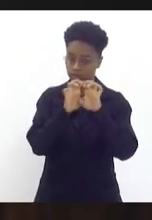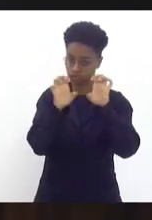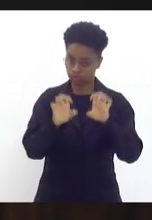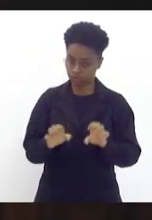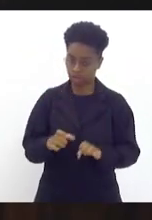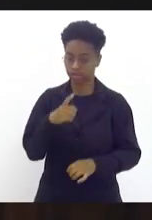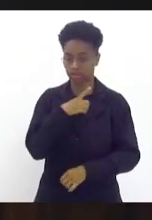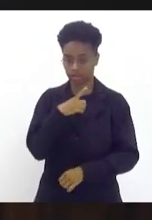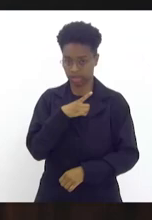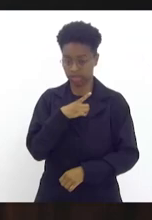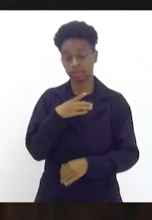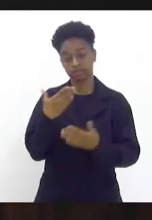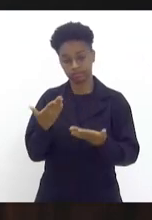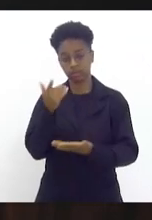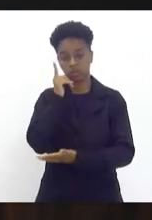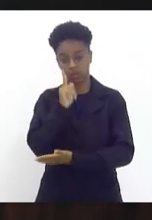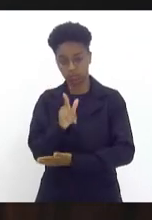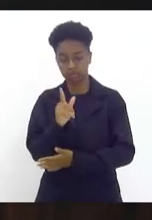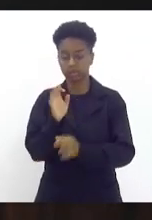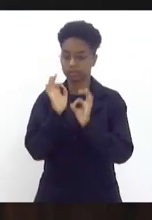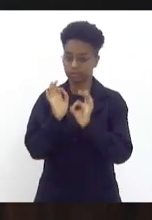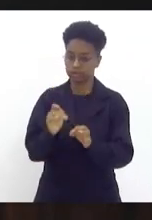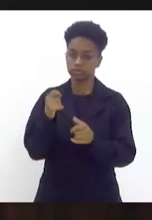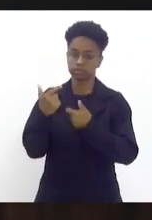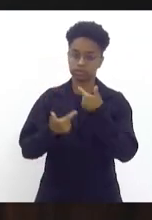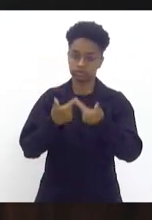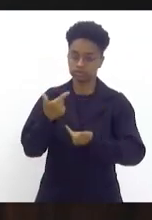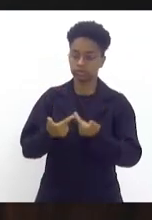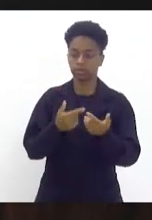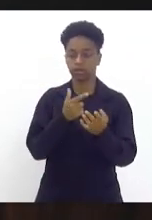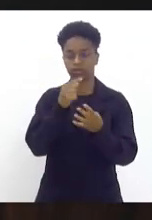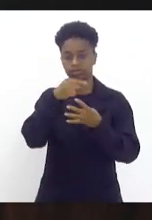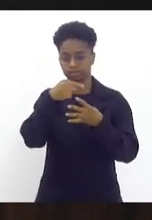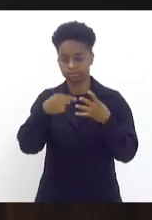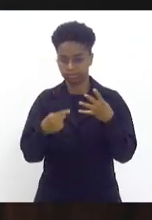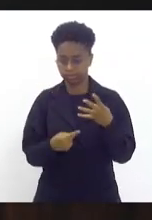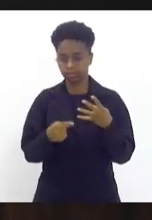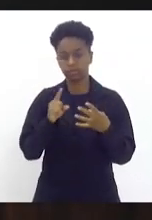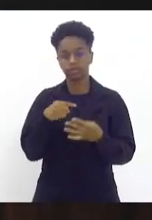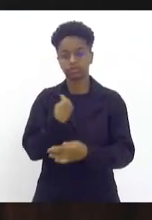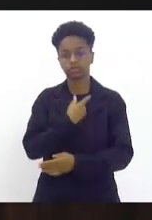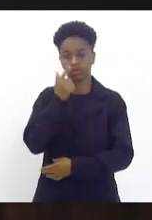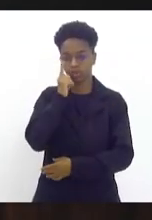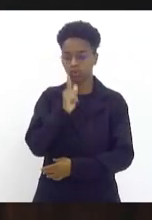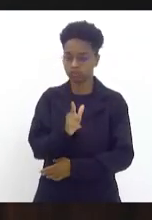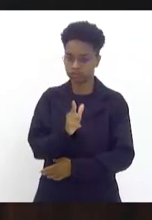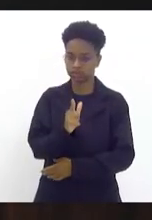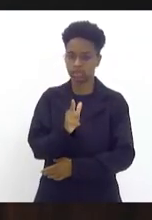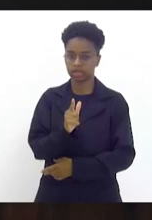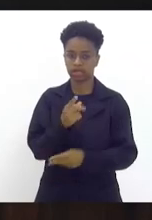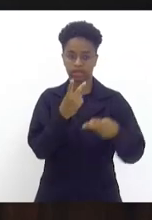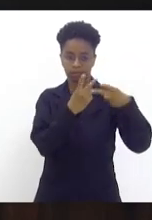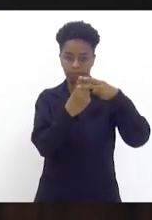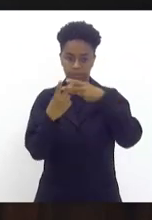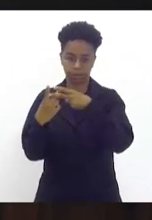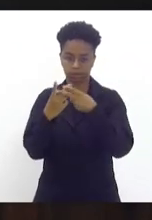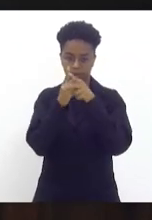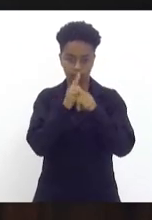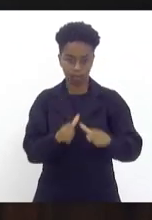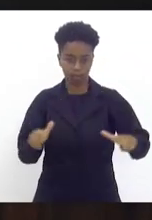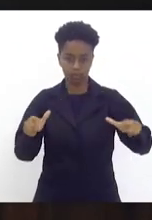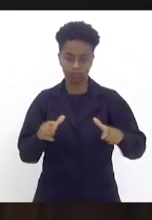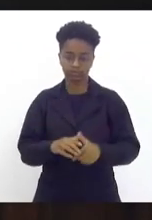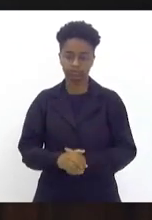tivermos, famílias trabalhando as virtudes, enfim, mais nós esvaziaremos as